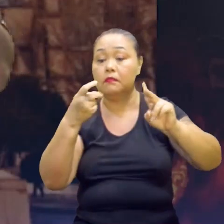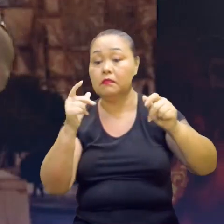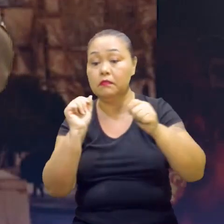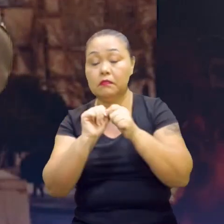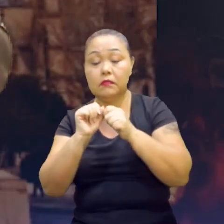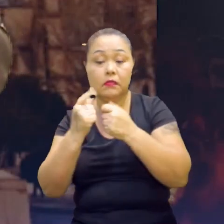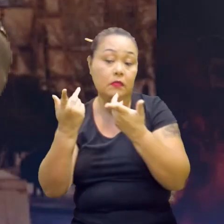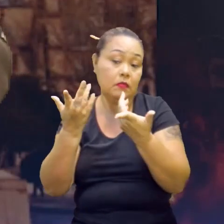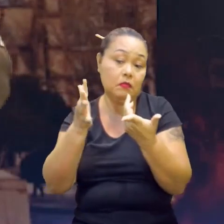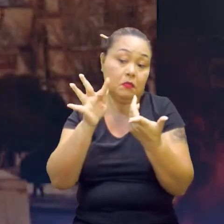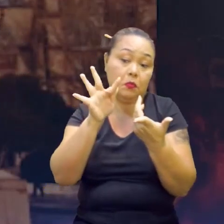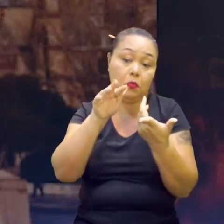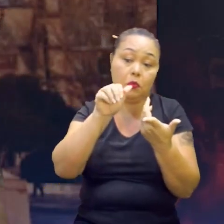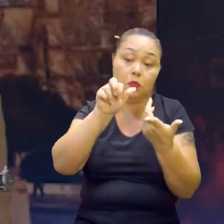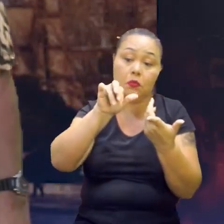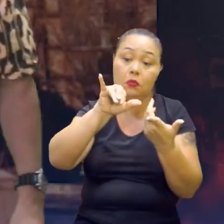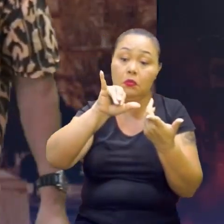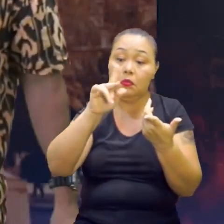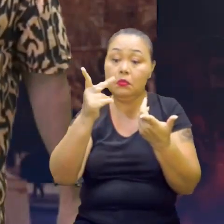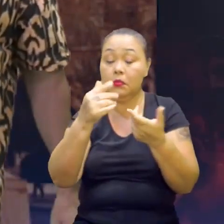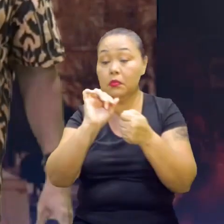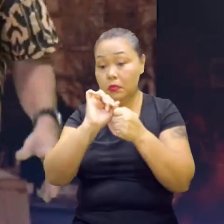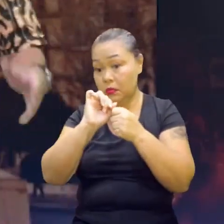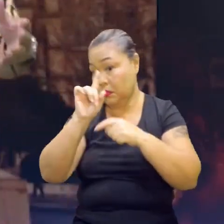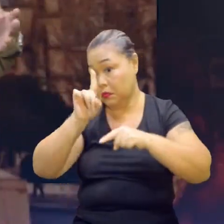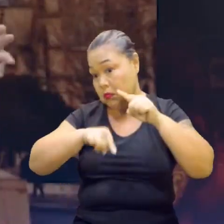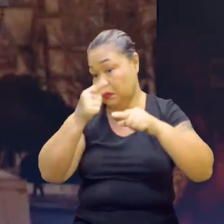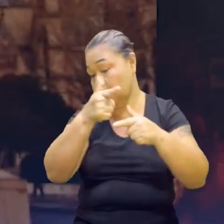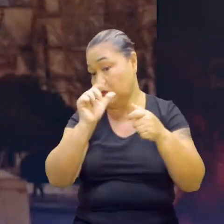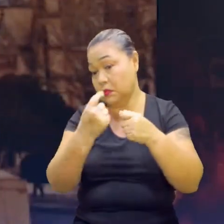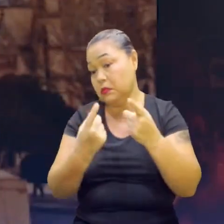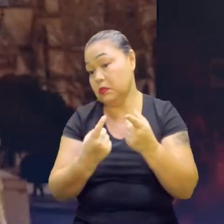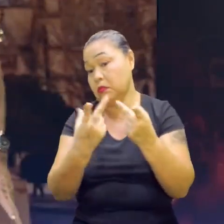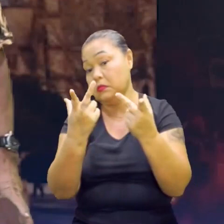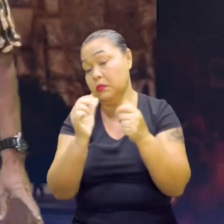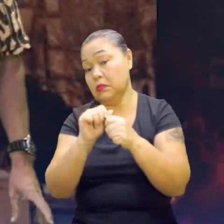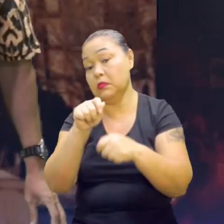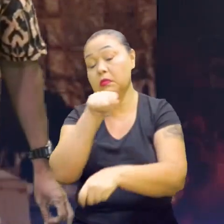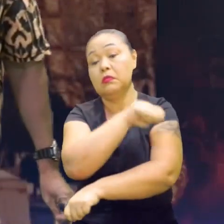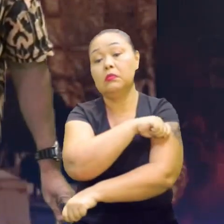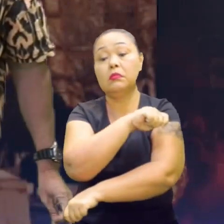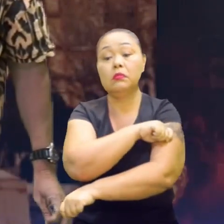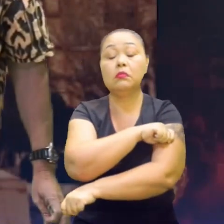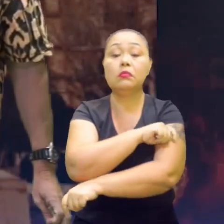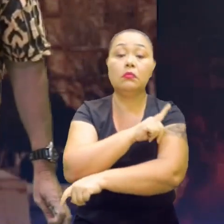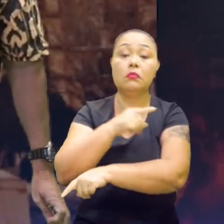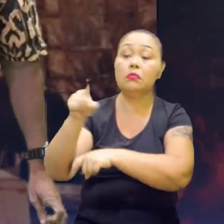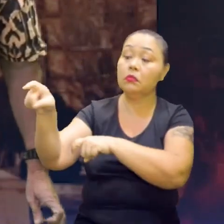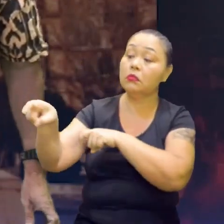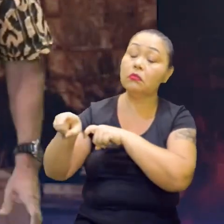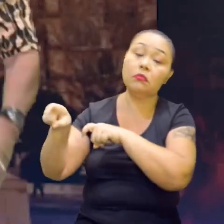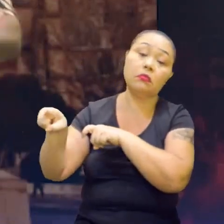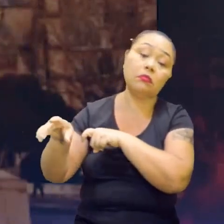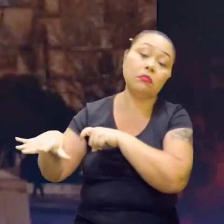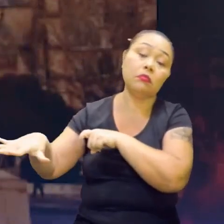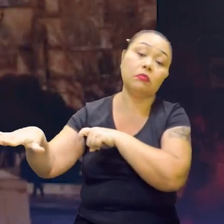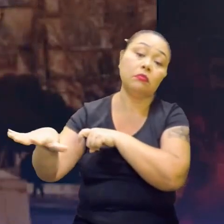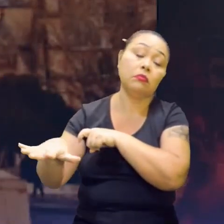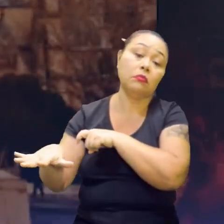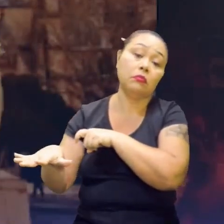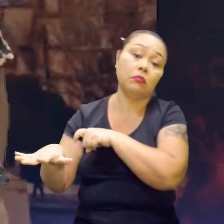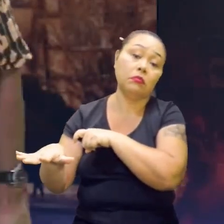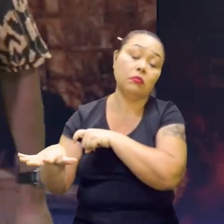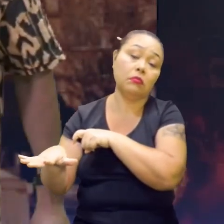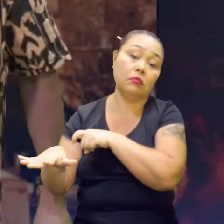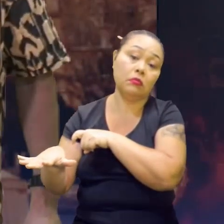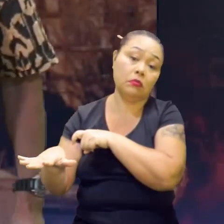outro produto que possa vender. Mas digamos nosso aluno campesino do campo aí, vocês plantam